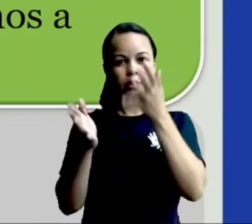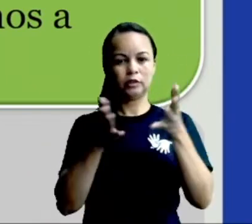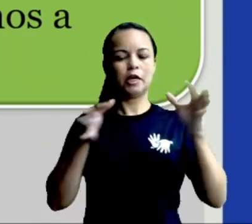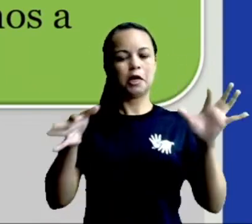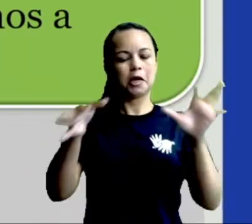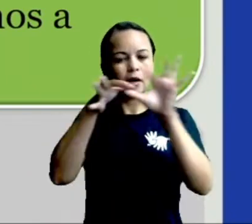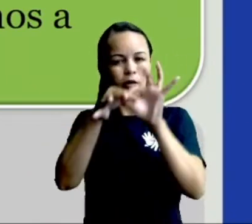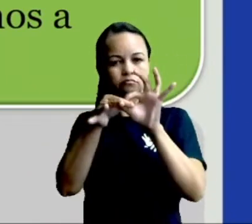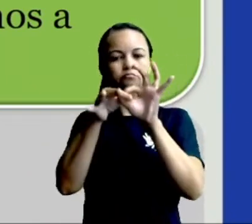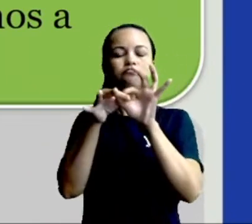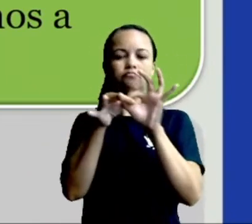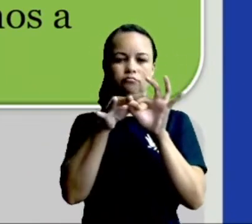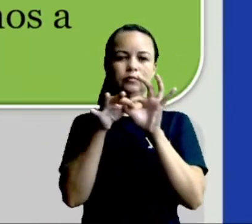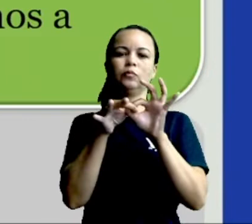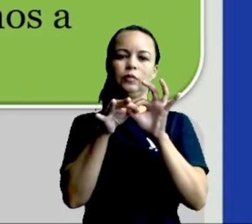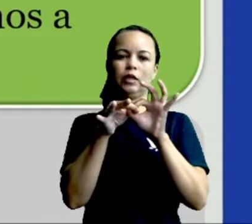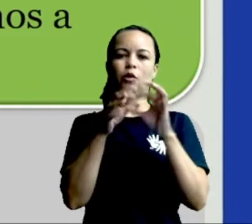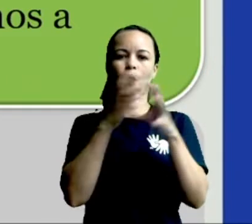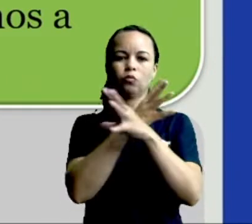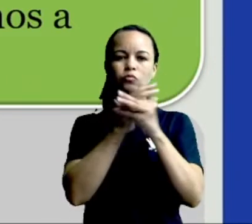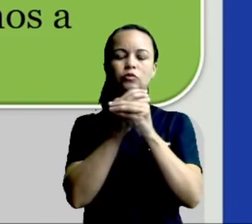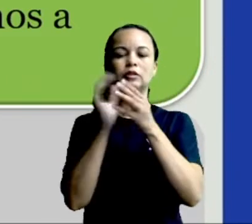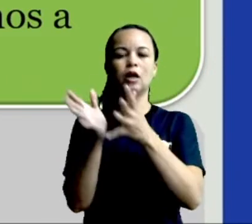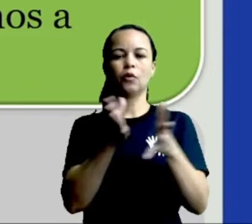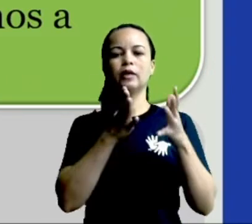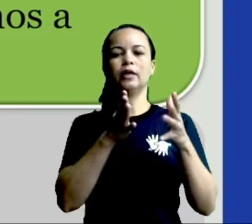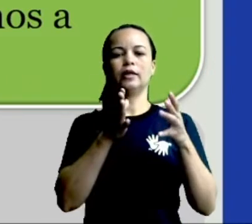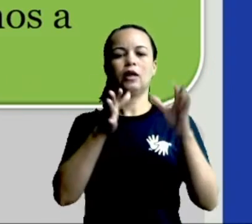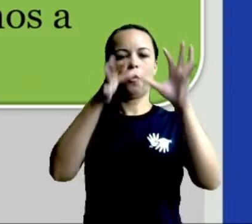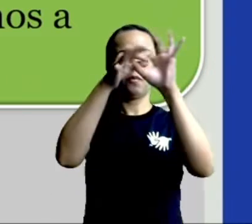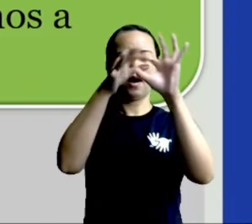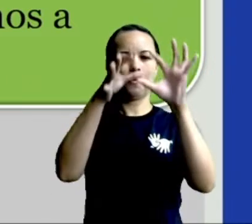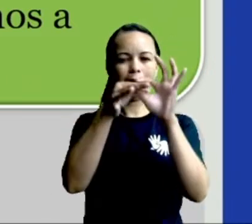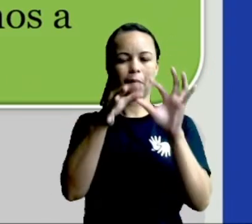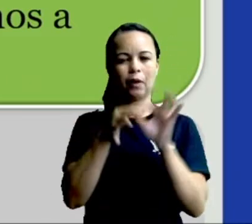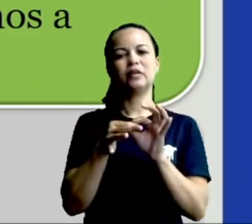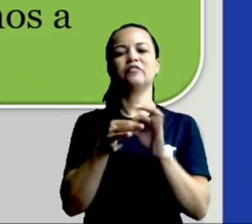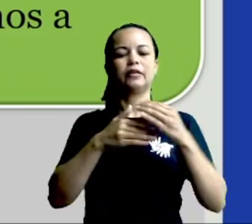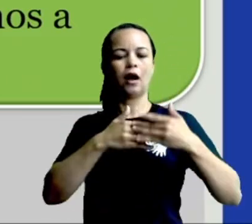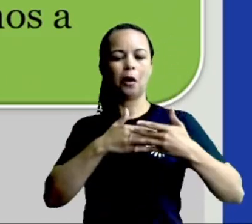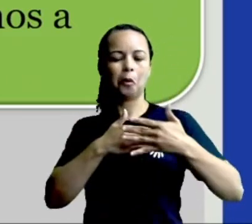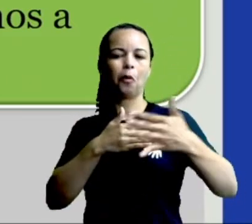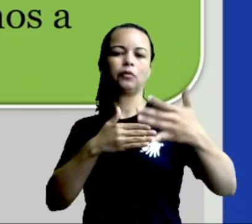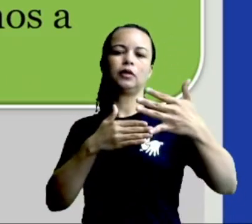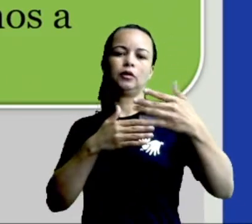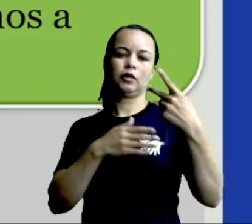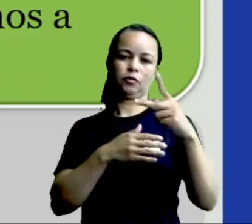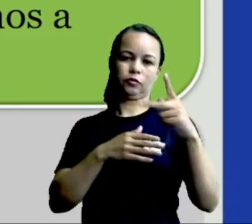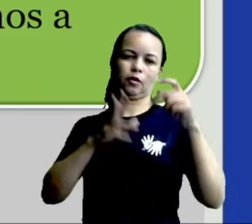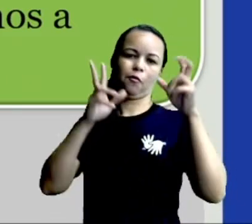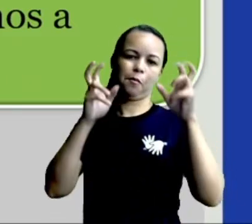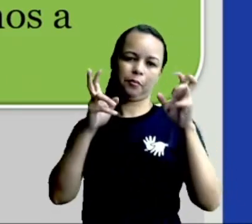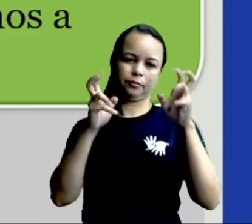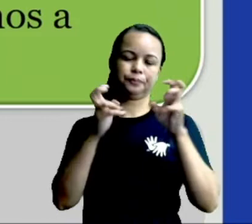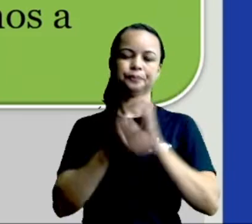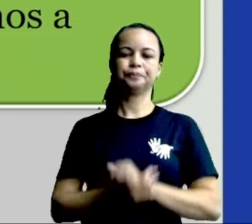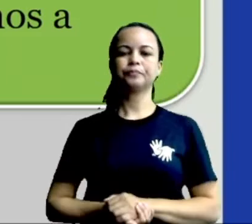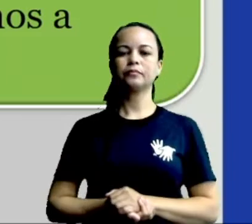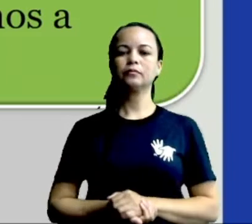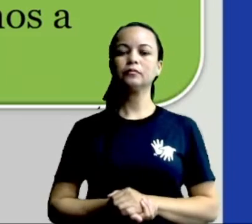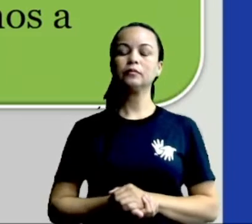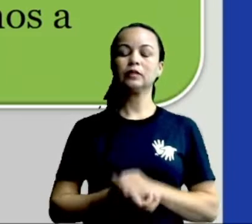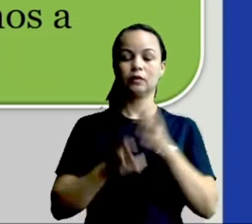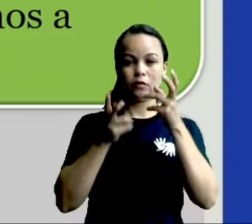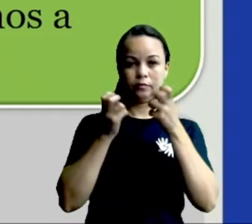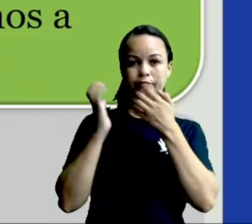de conjunções, que liguem um termo a outro. E isso aí vai dando continuação ao teu tema. Então, vê a